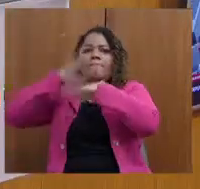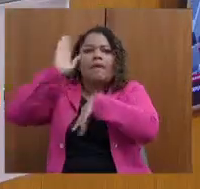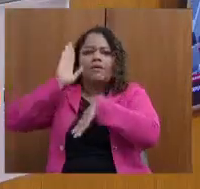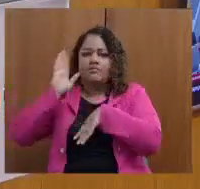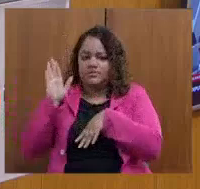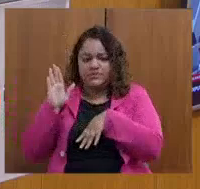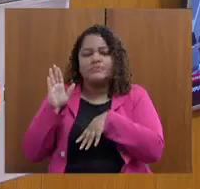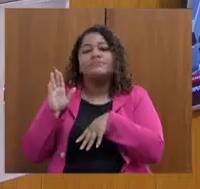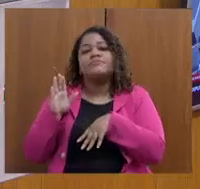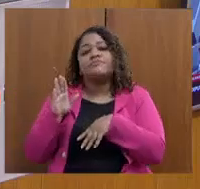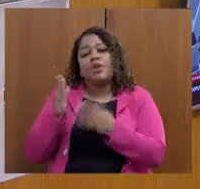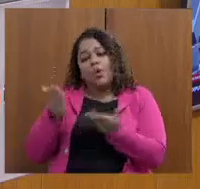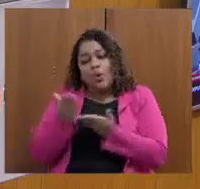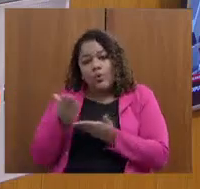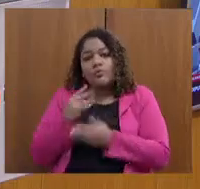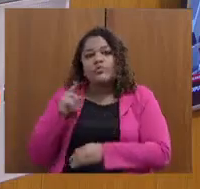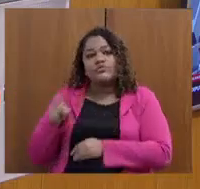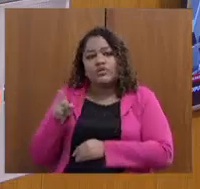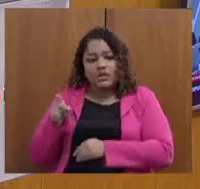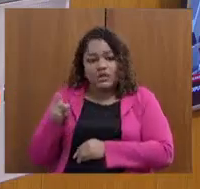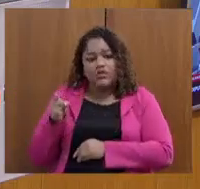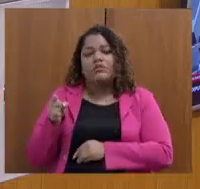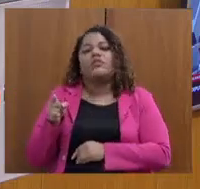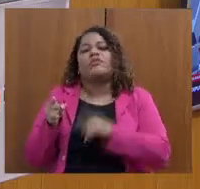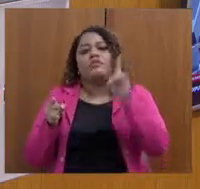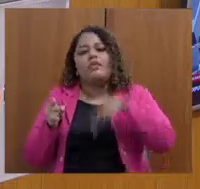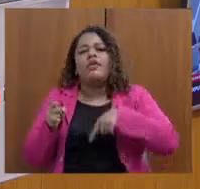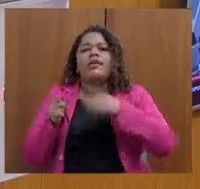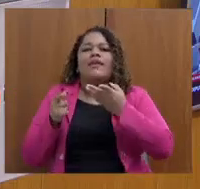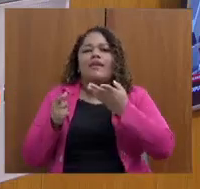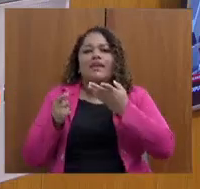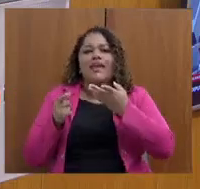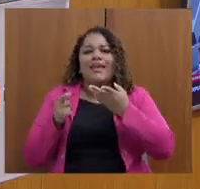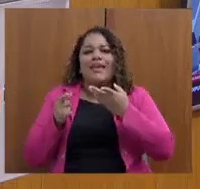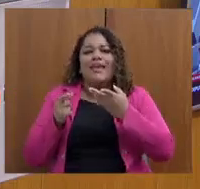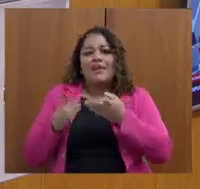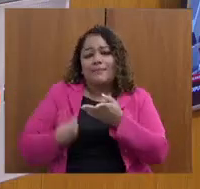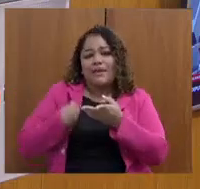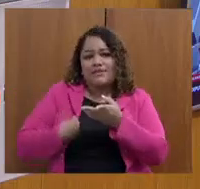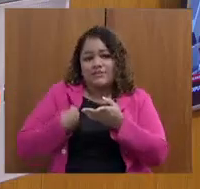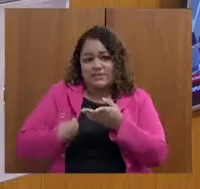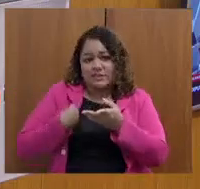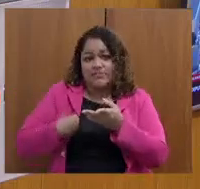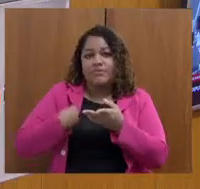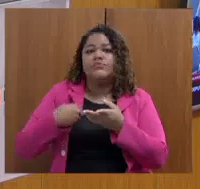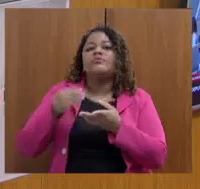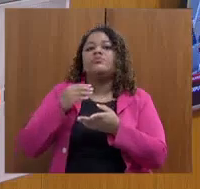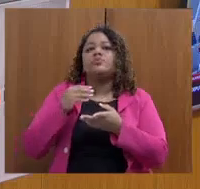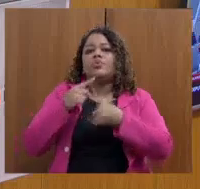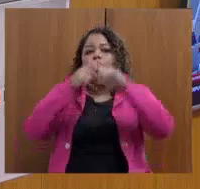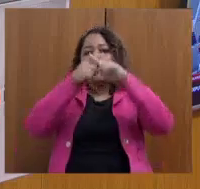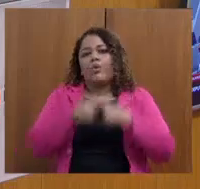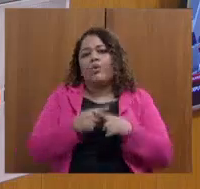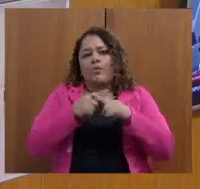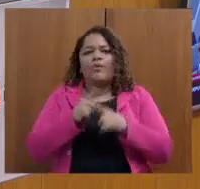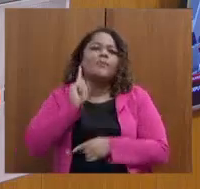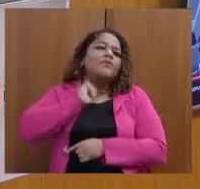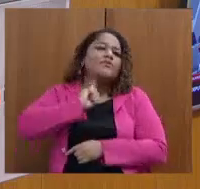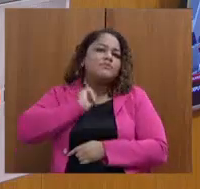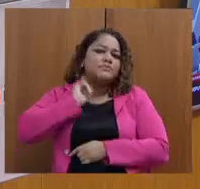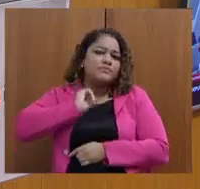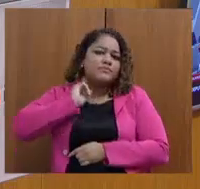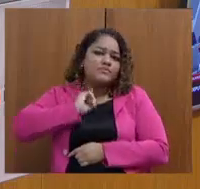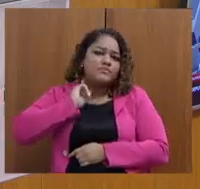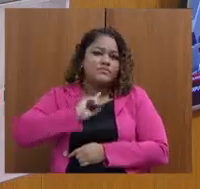tem sido um dos participantes do compete de Minas um